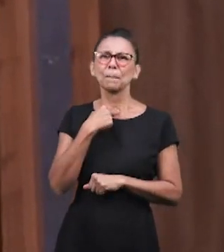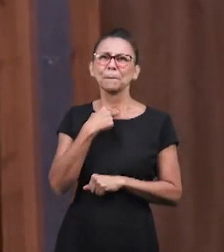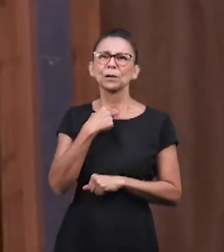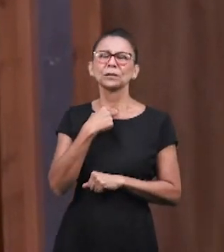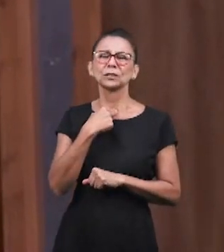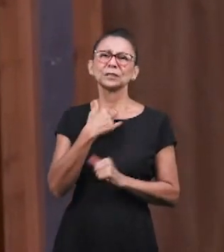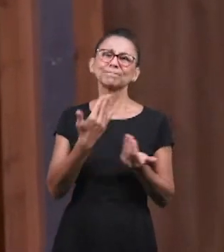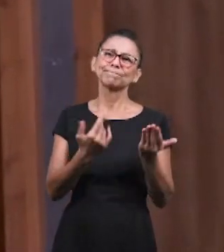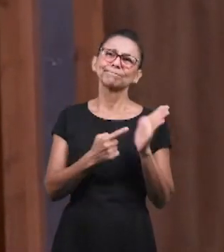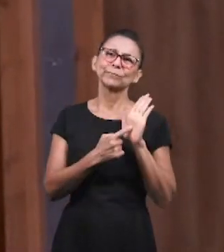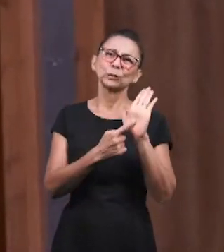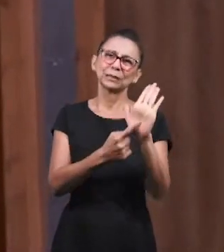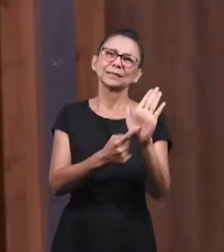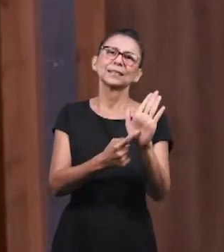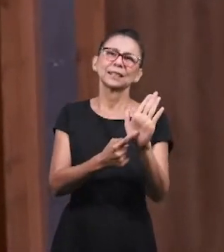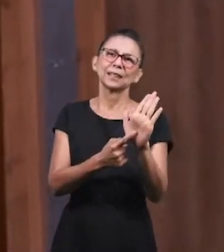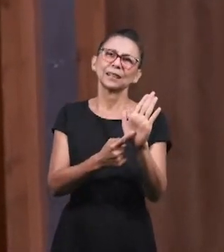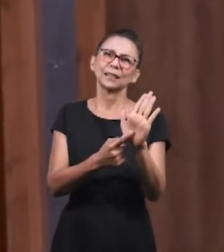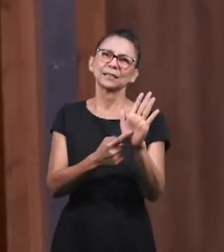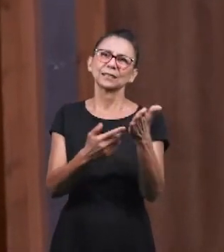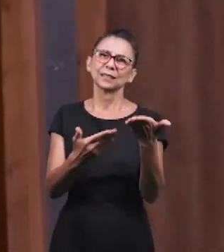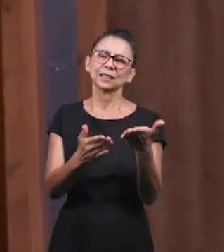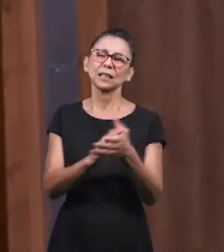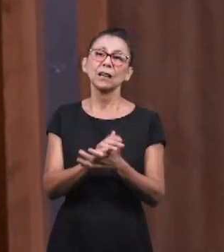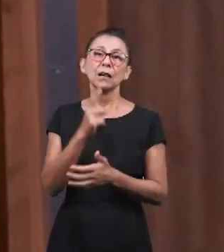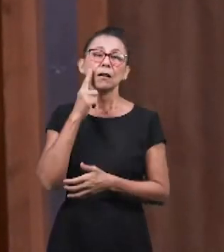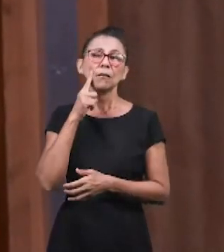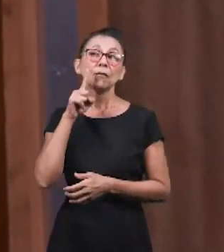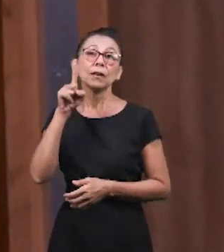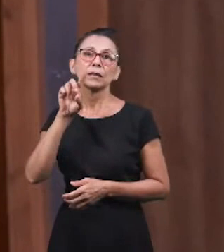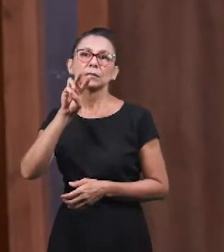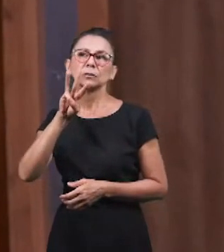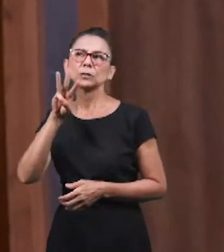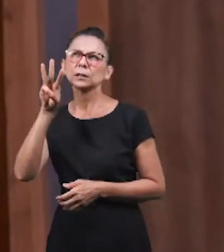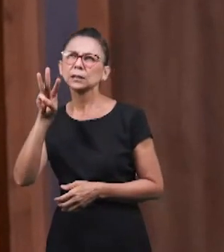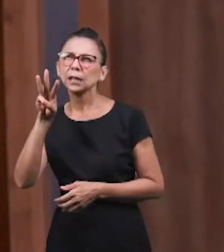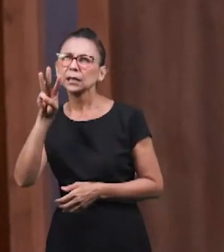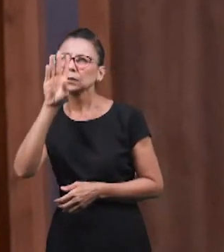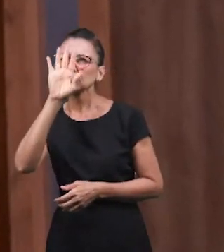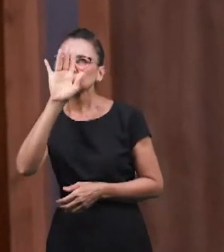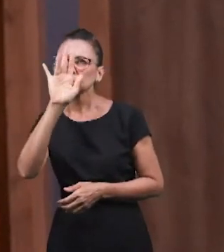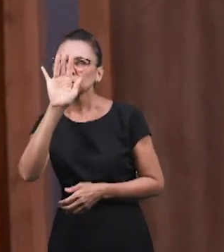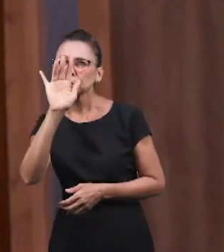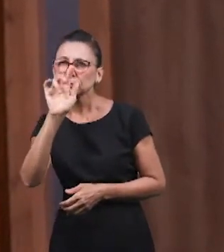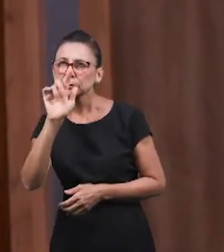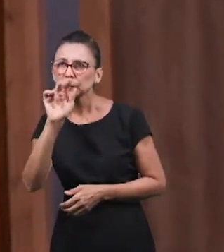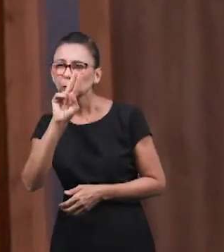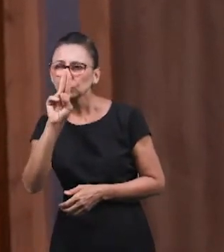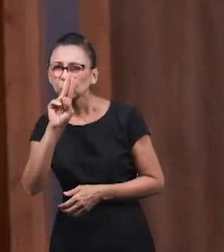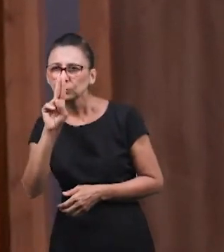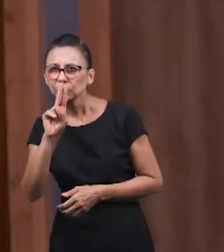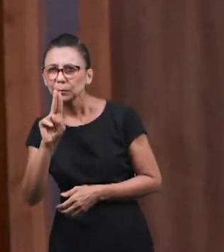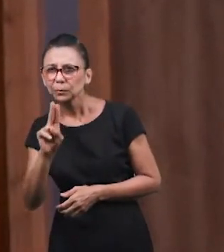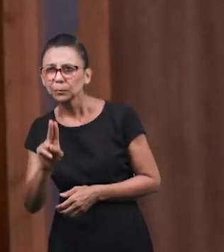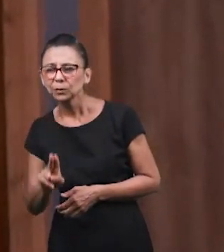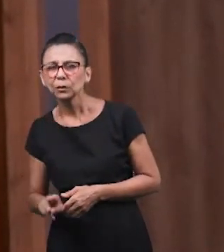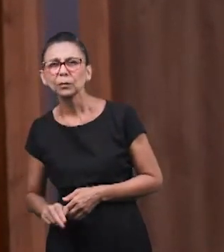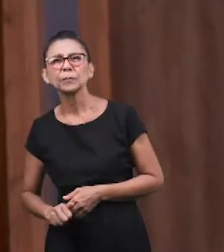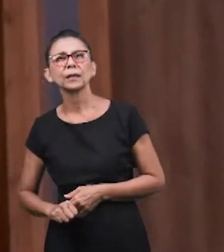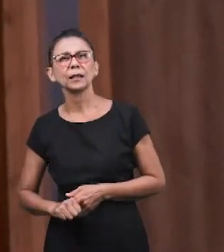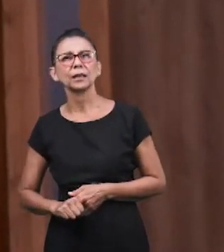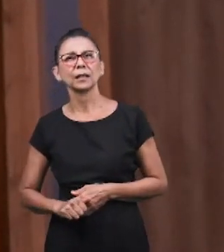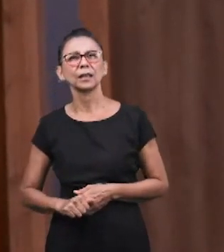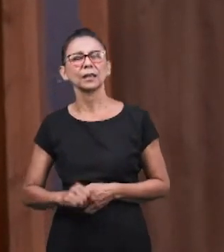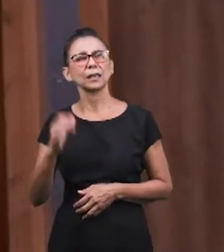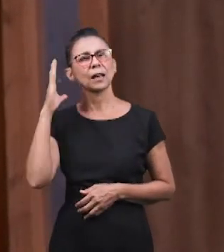foram apresentados, os irmãos podem buscar no nosso site, os irmãos podem ver aí na tela a indicação do nosso site,